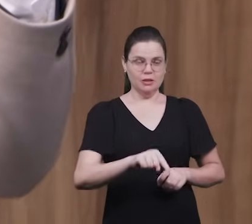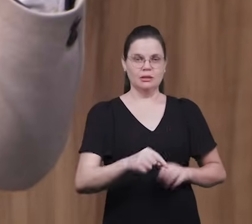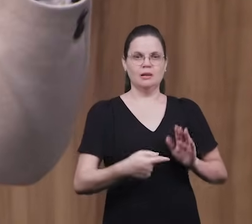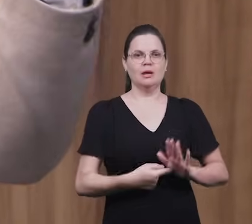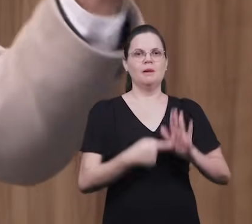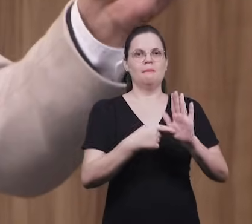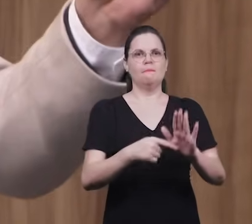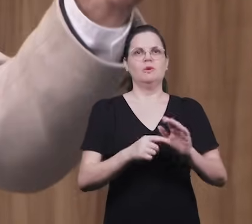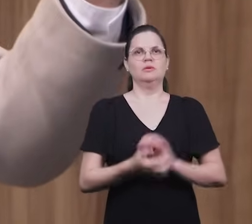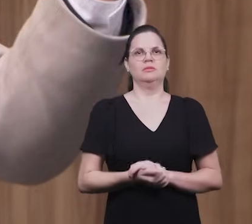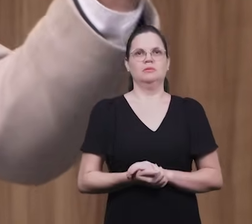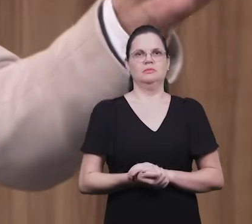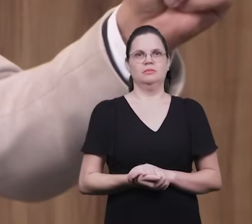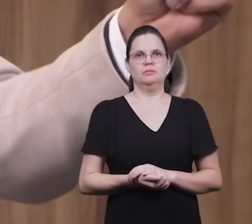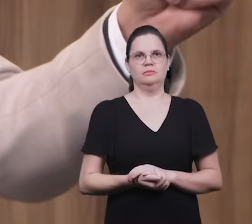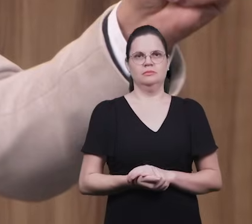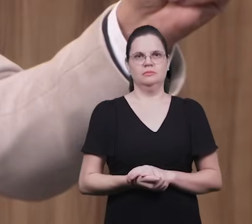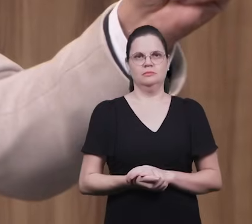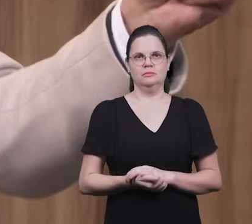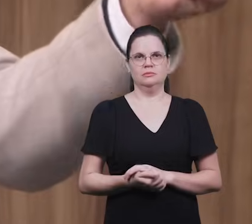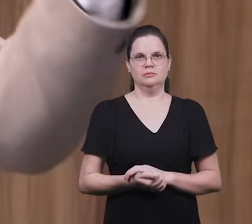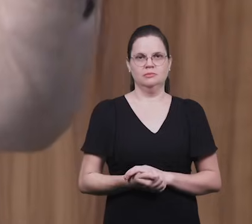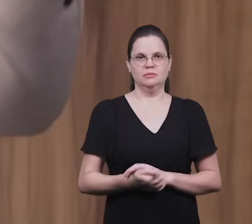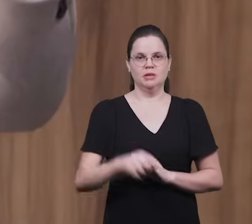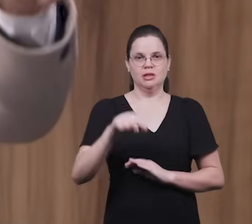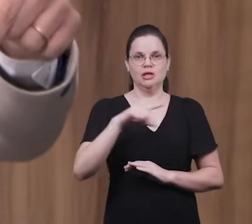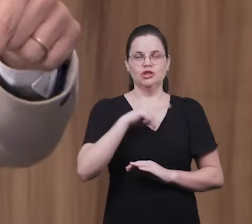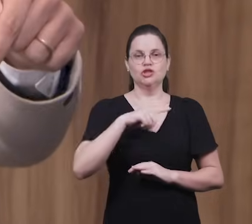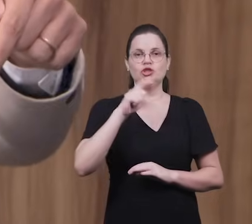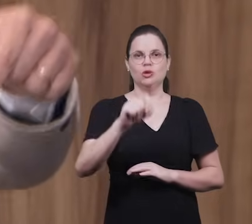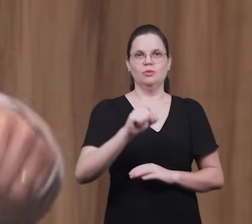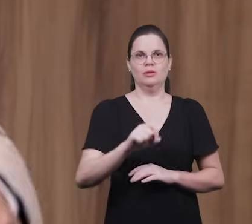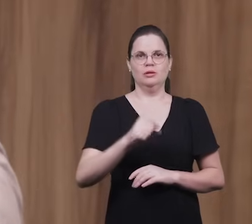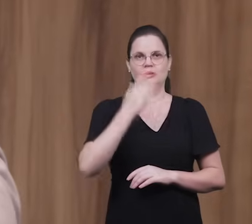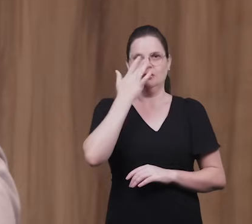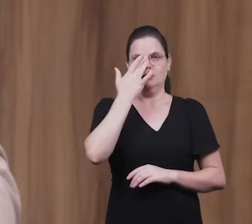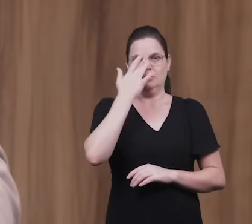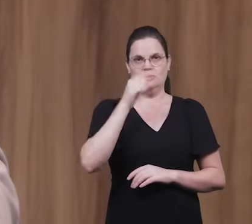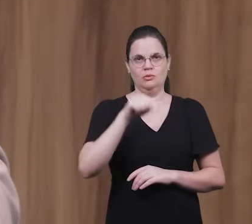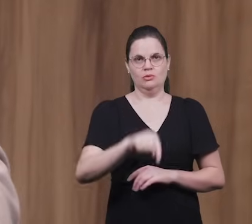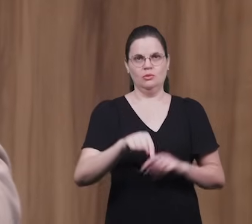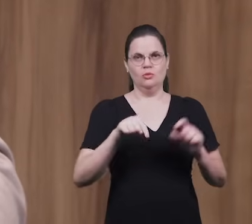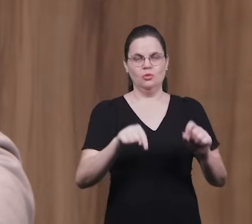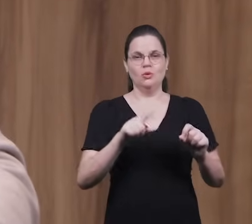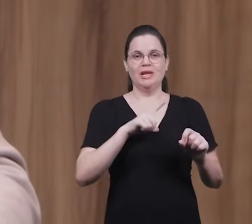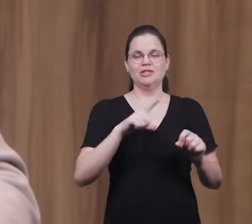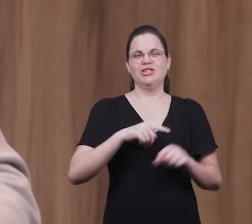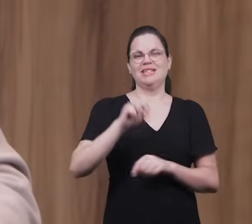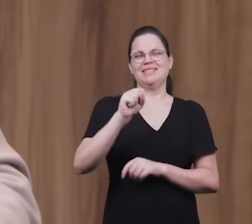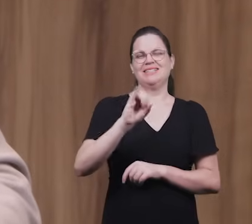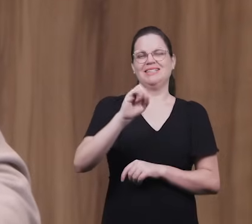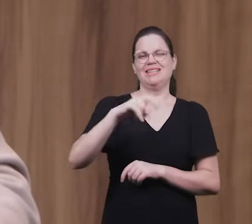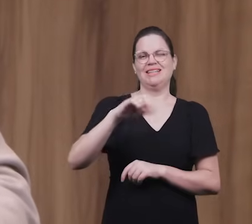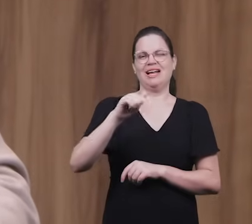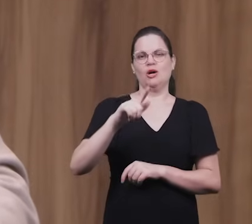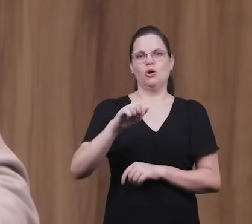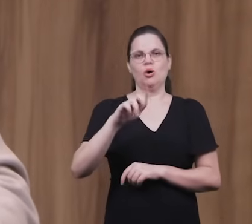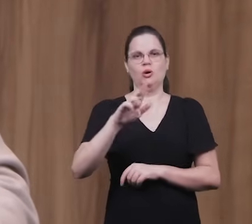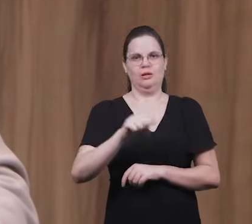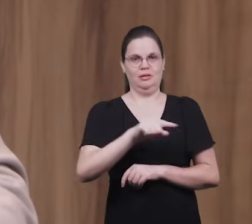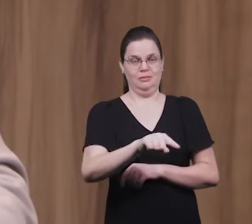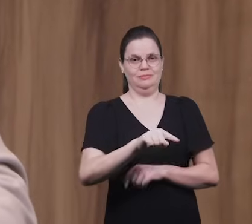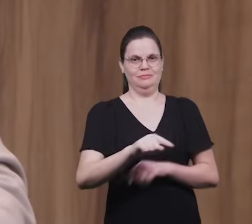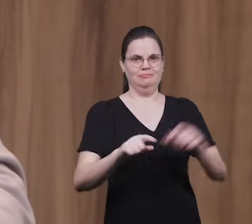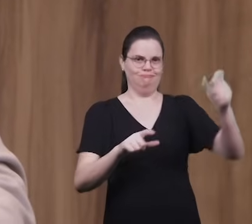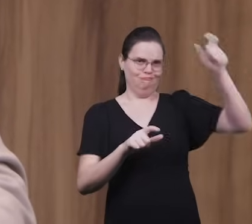a sinagoga de Satanás. Mas agora, na igreja de Pérgamo, nós temos o trono de